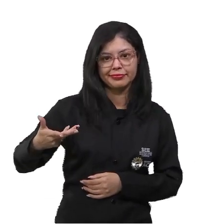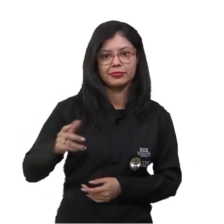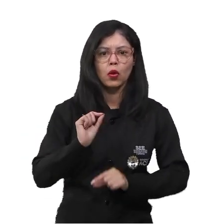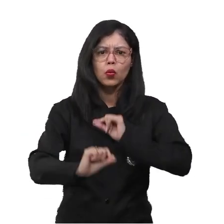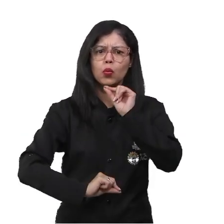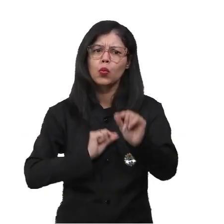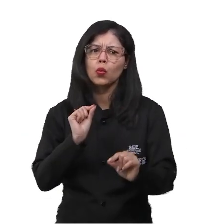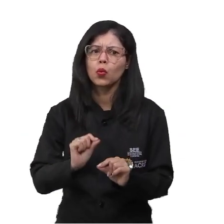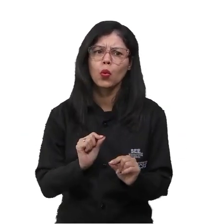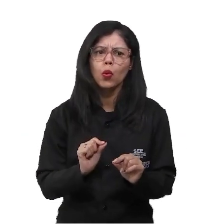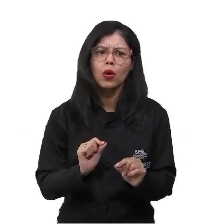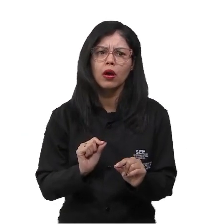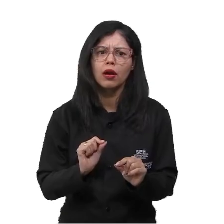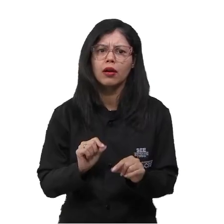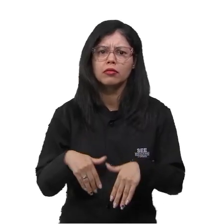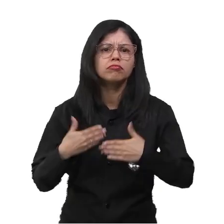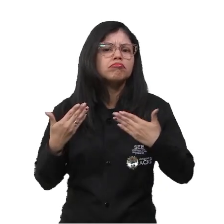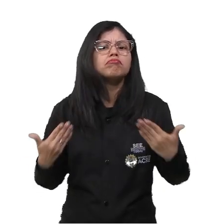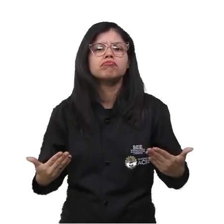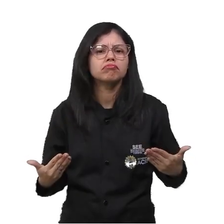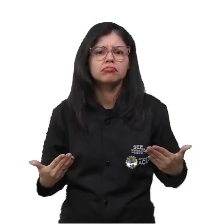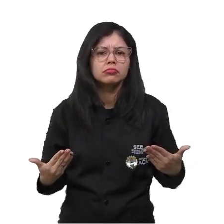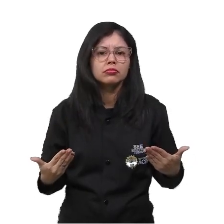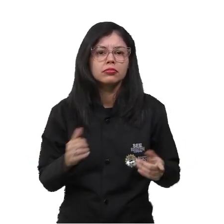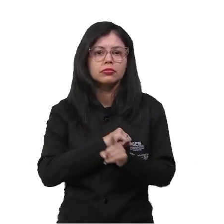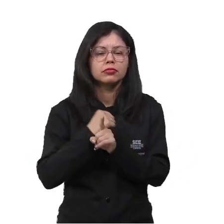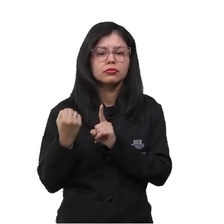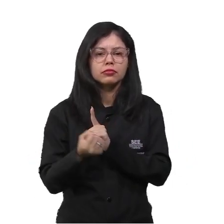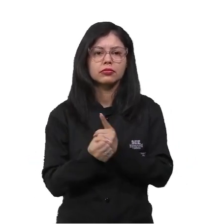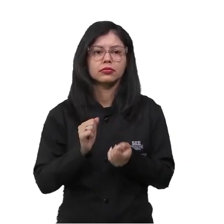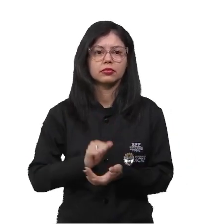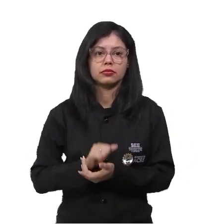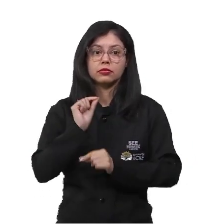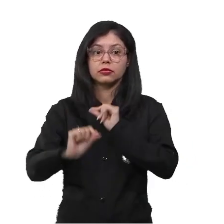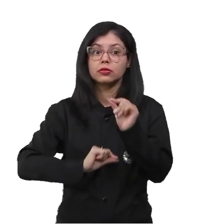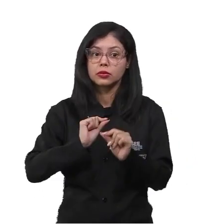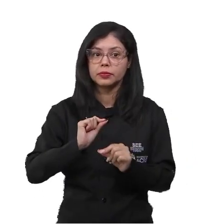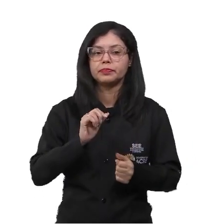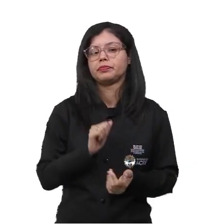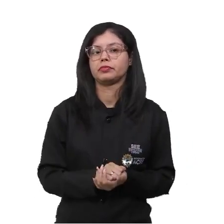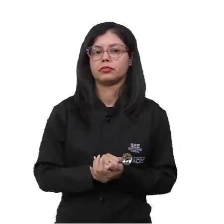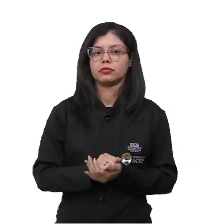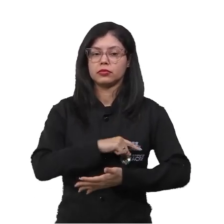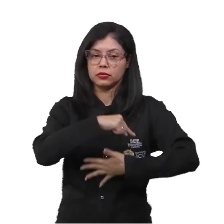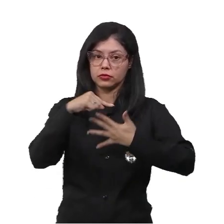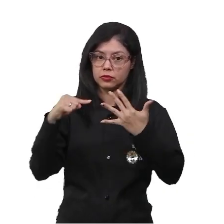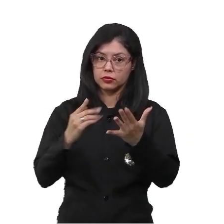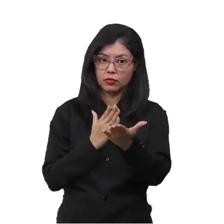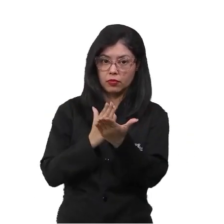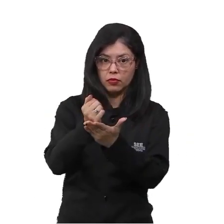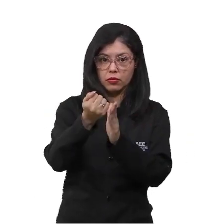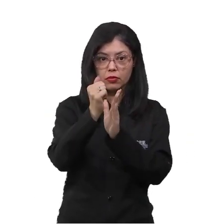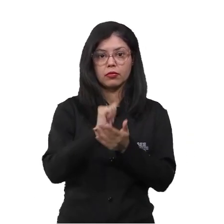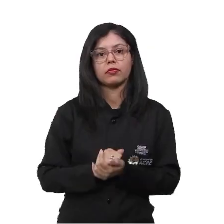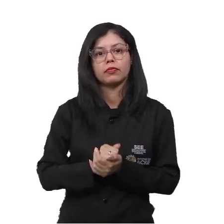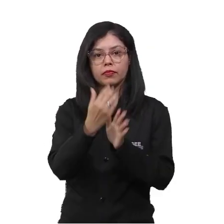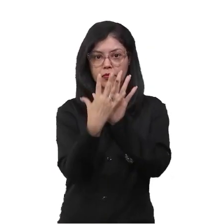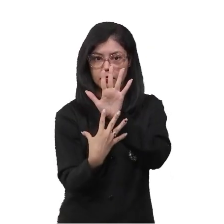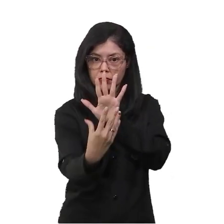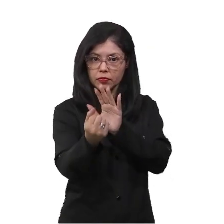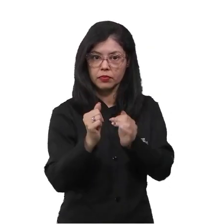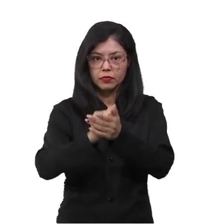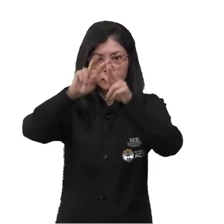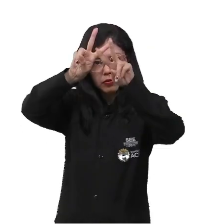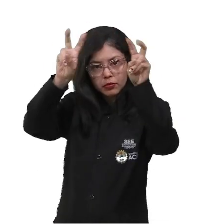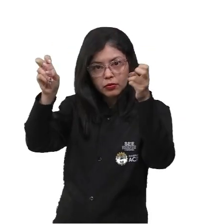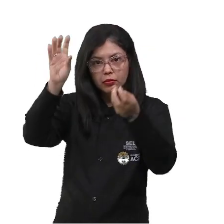o que são os indicadores sociais? Indicadores sociais são medidas que buscam